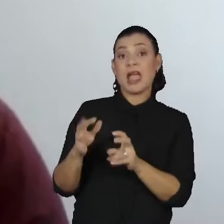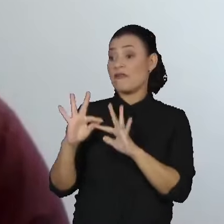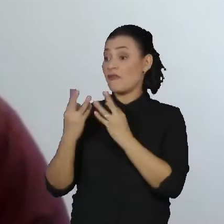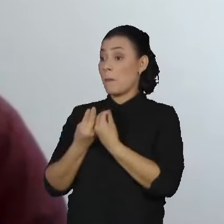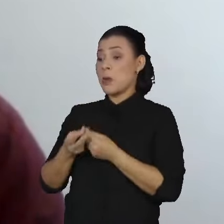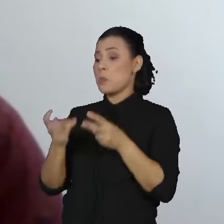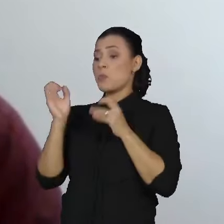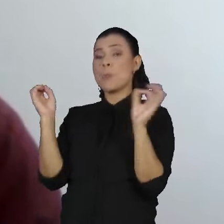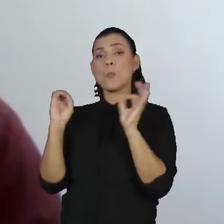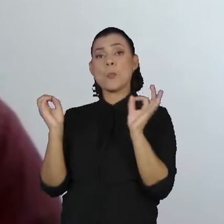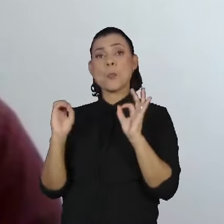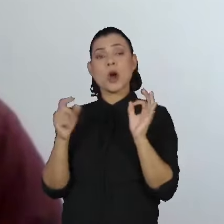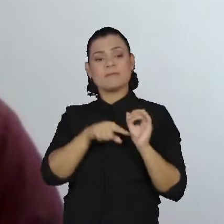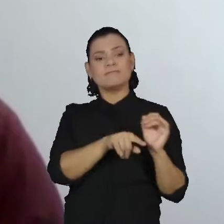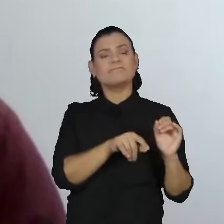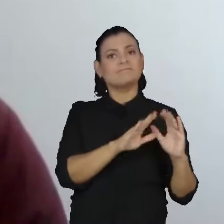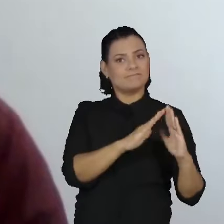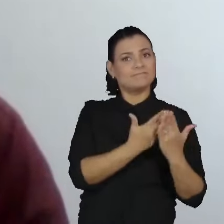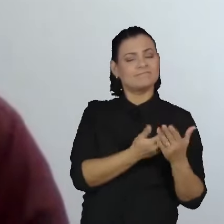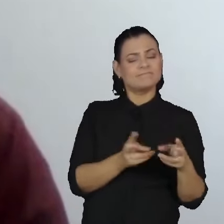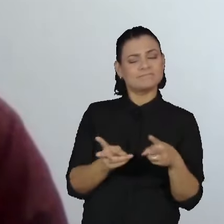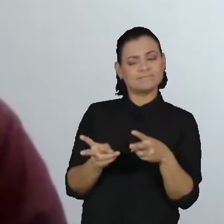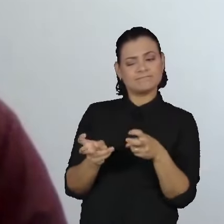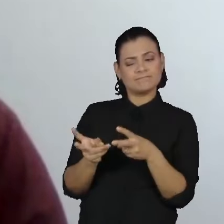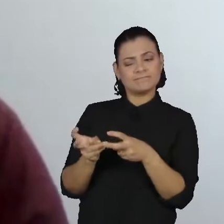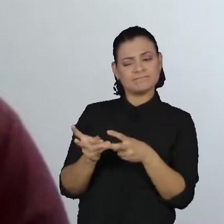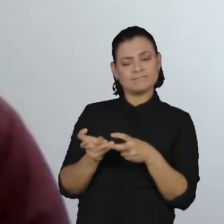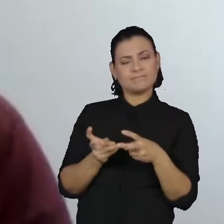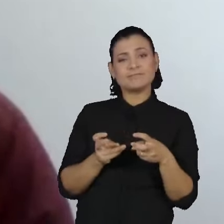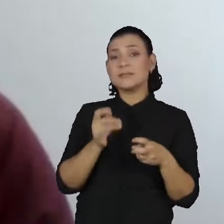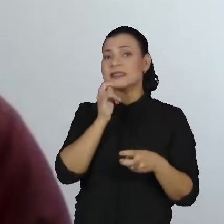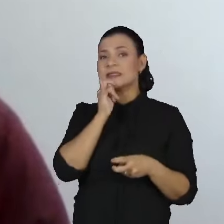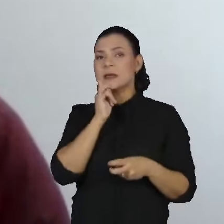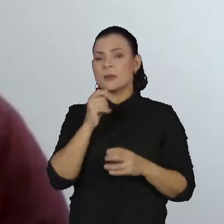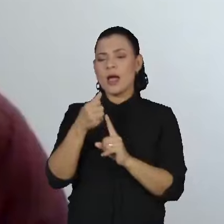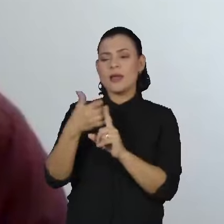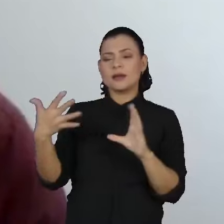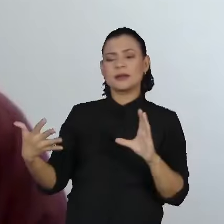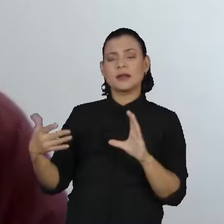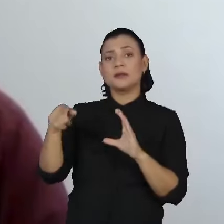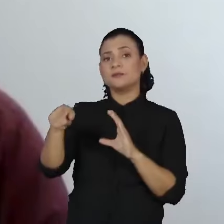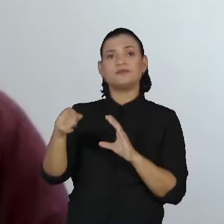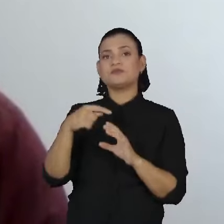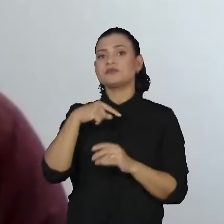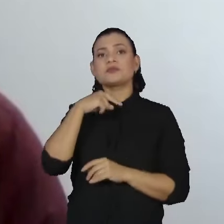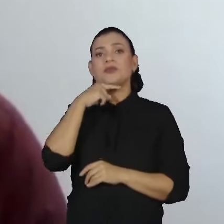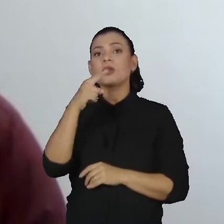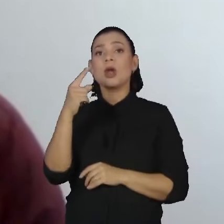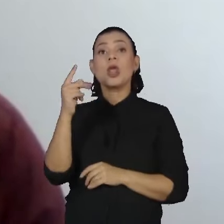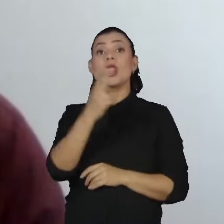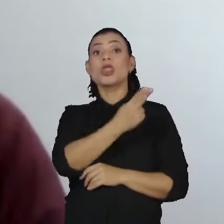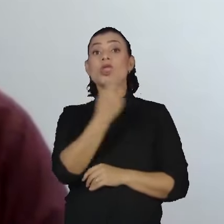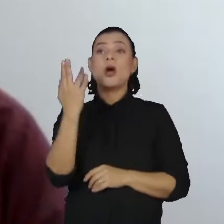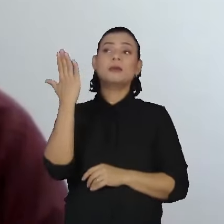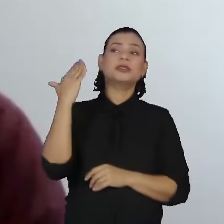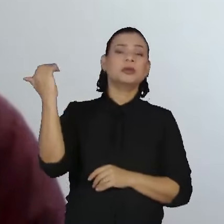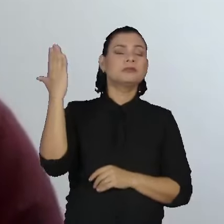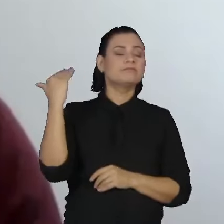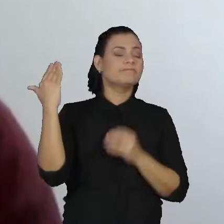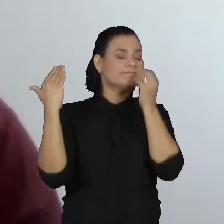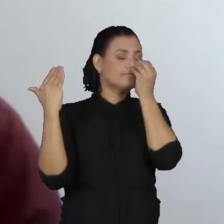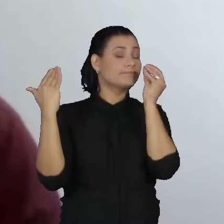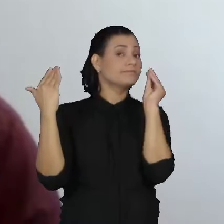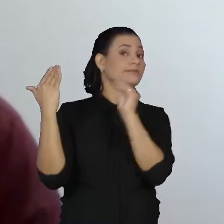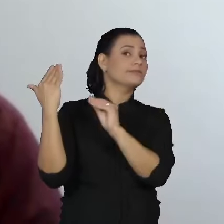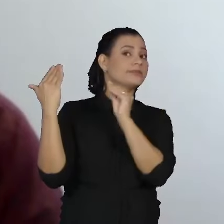identificou traços muito específicos, como por exemplo, não conseguir atender o próprio nome quando chamado, ter uma